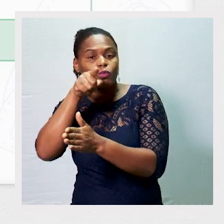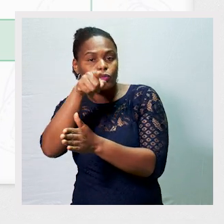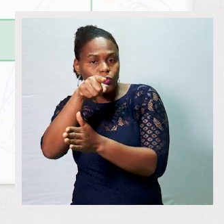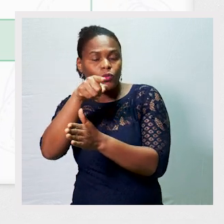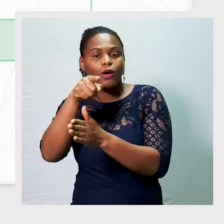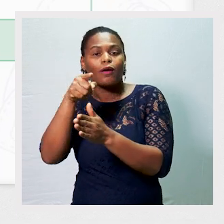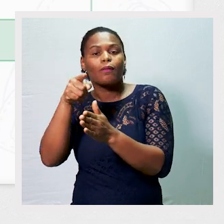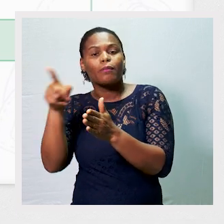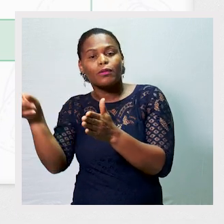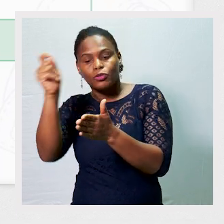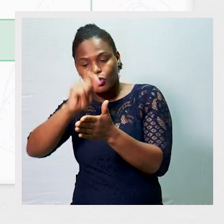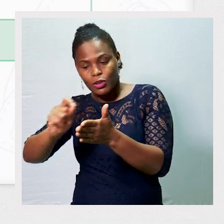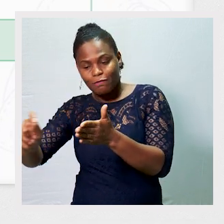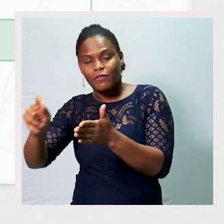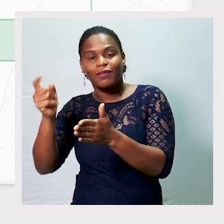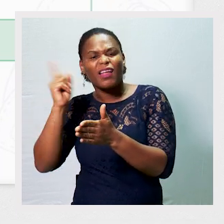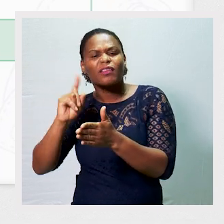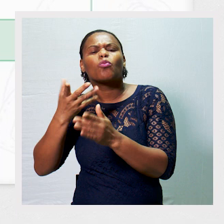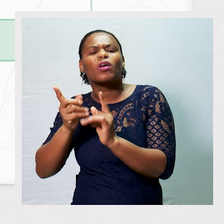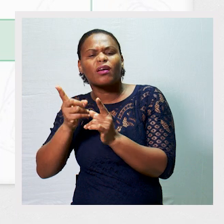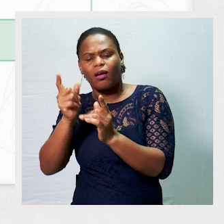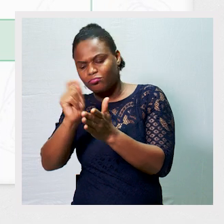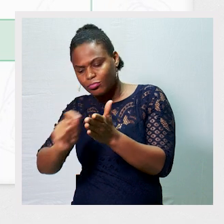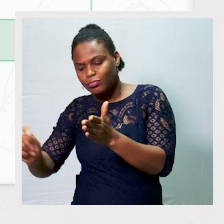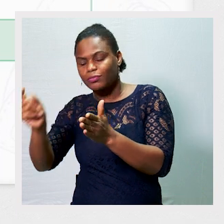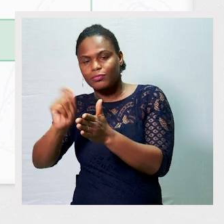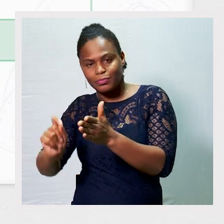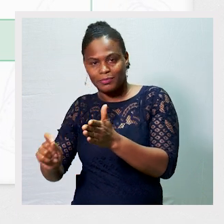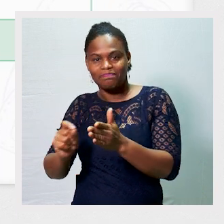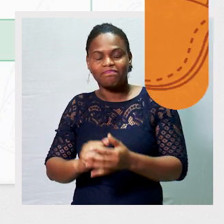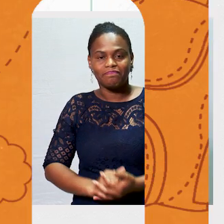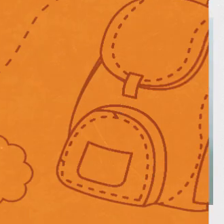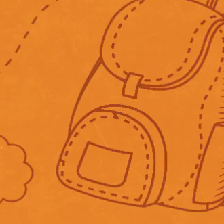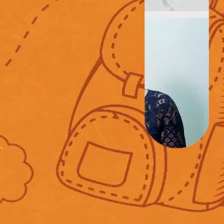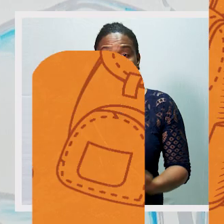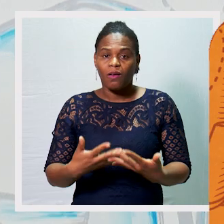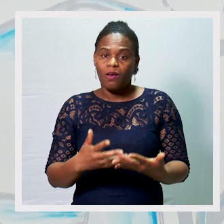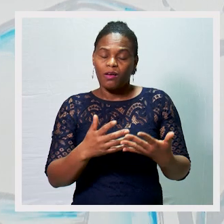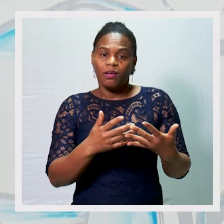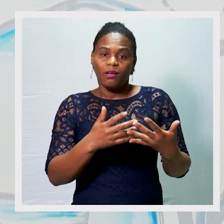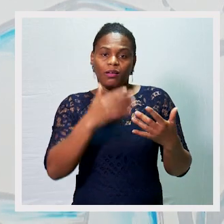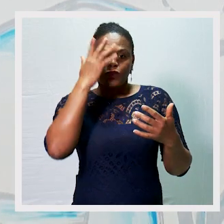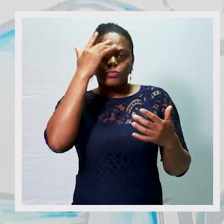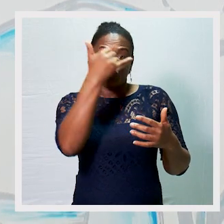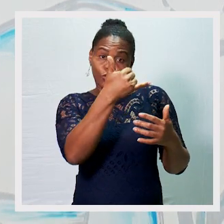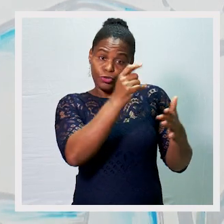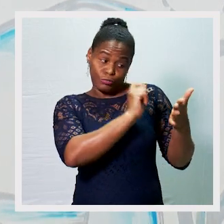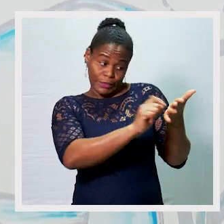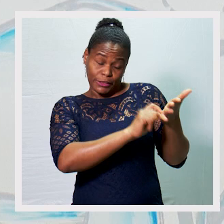temos a data onde vocês vão fazer o registro dessas datas. E o exercício